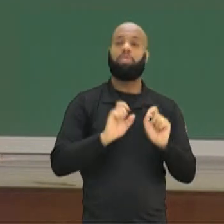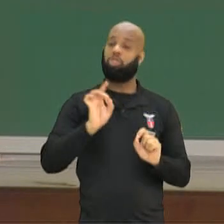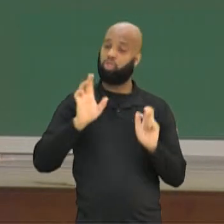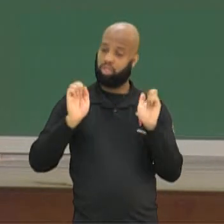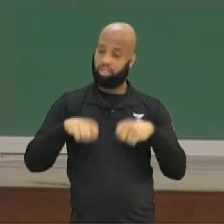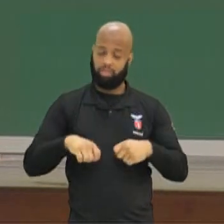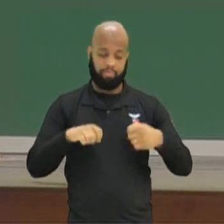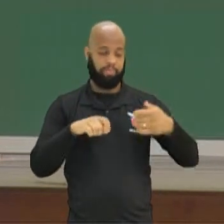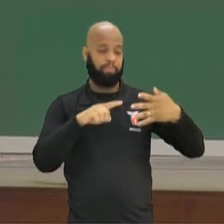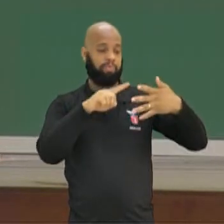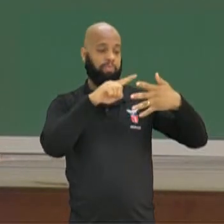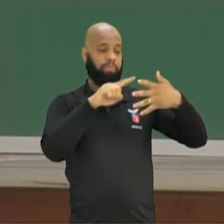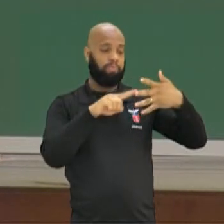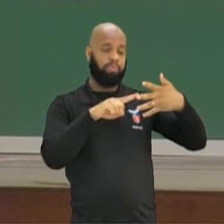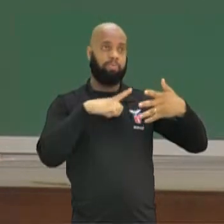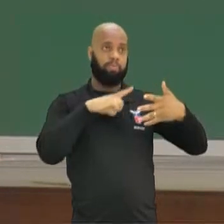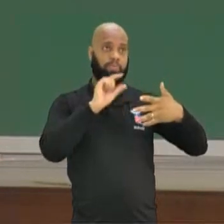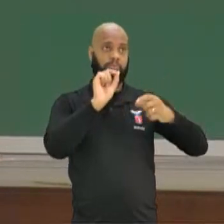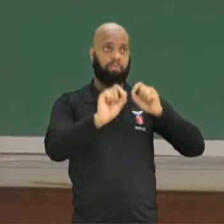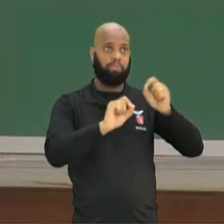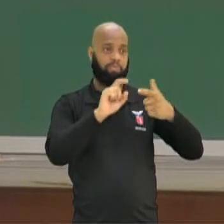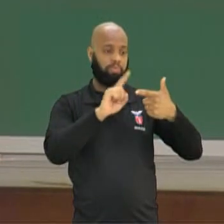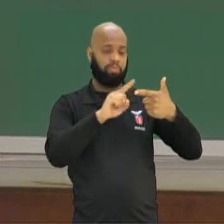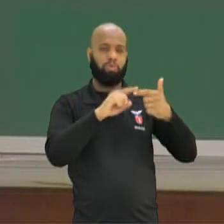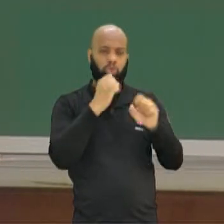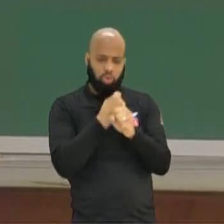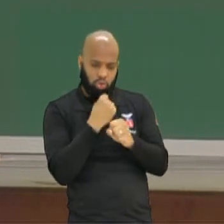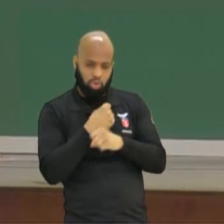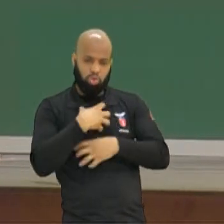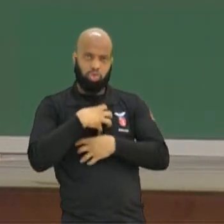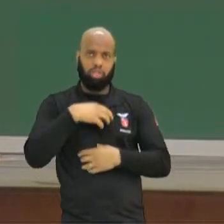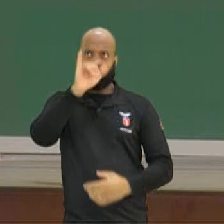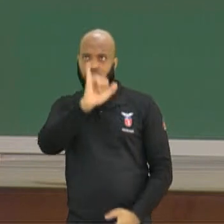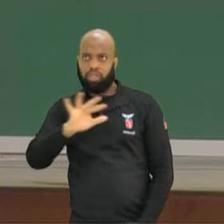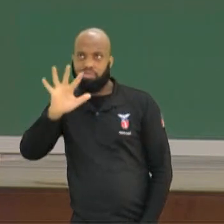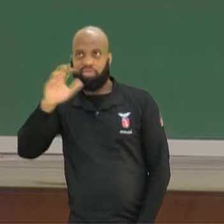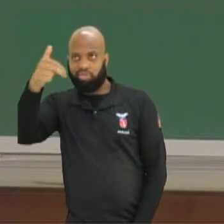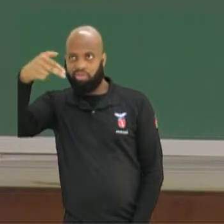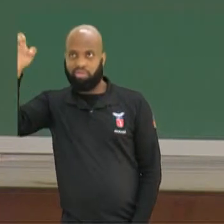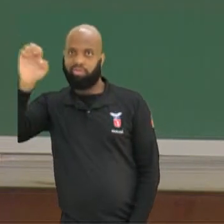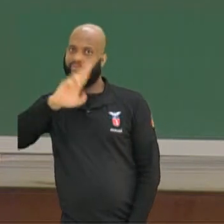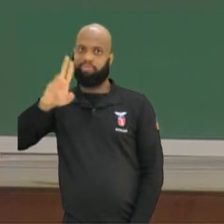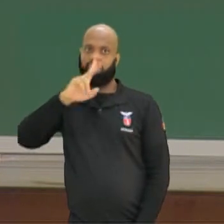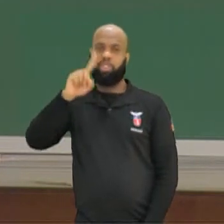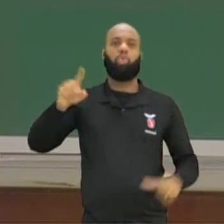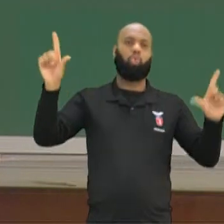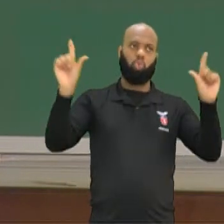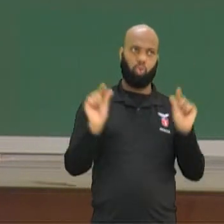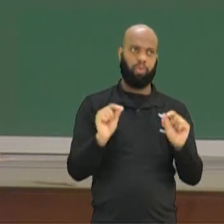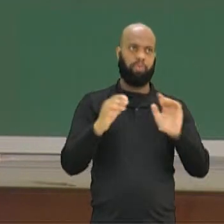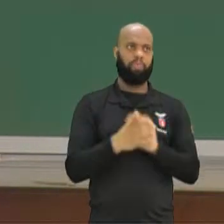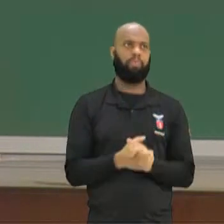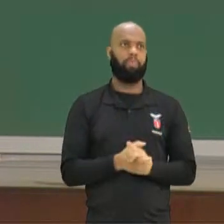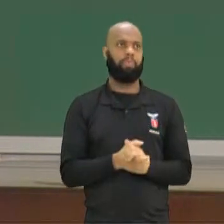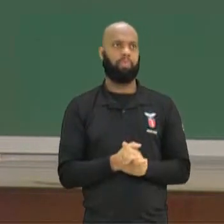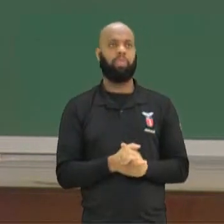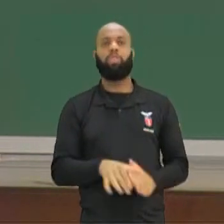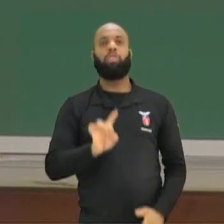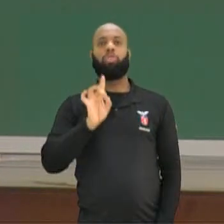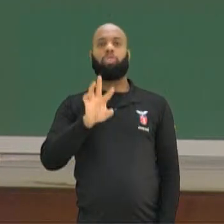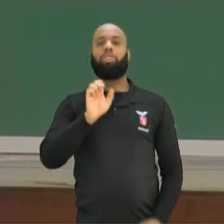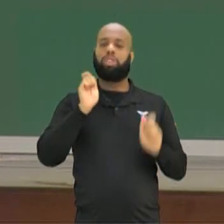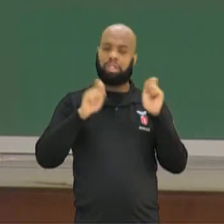duas. Construção da figura do retirante nordestino? De maneira nenhuma. Aqui é uma redução, né? A única